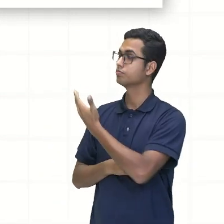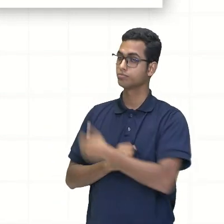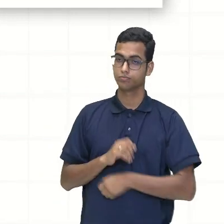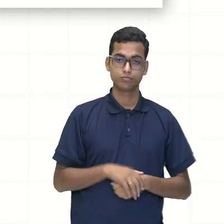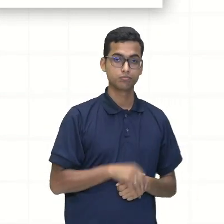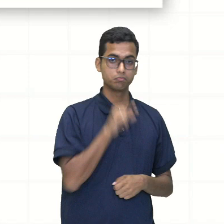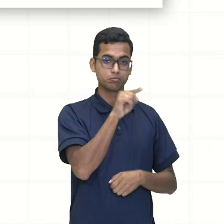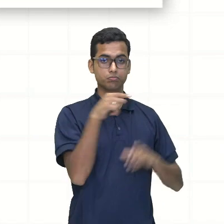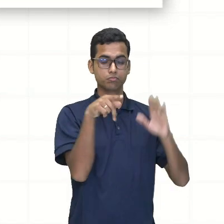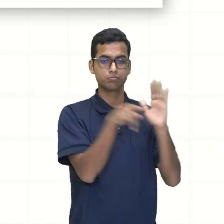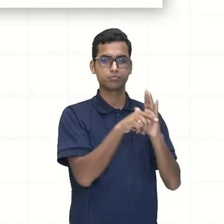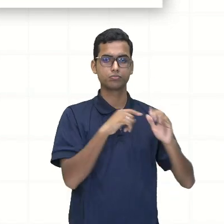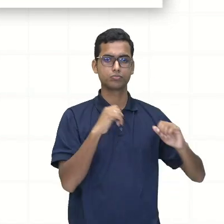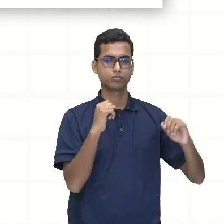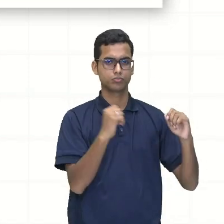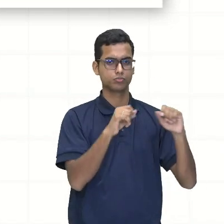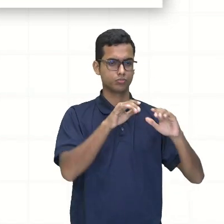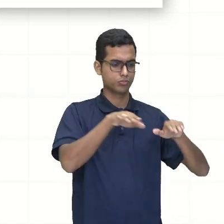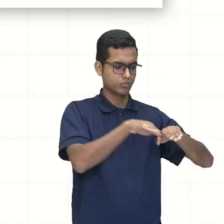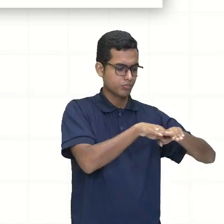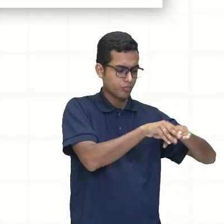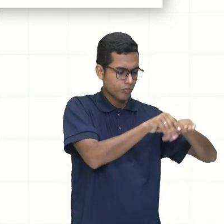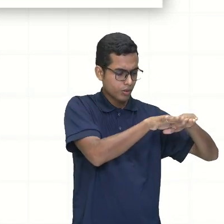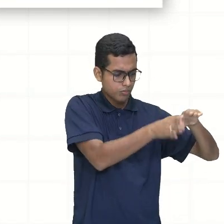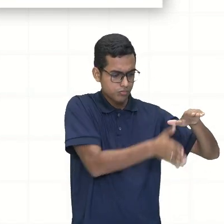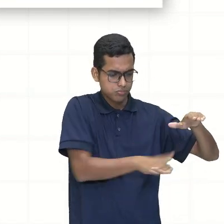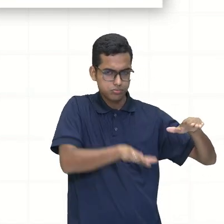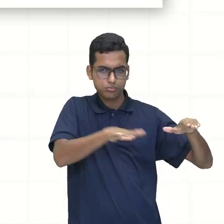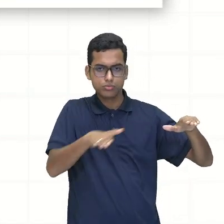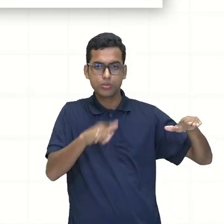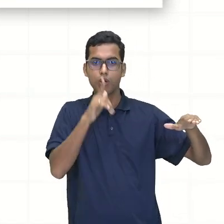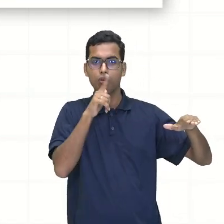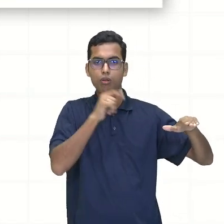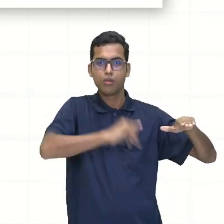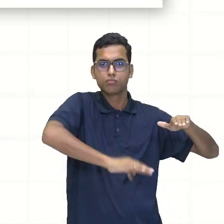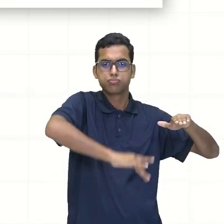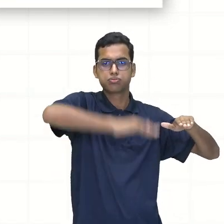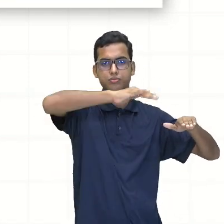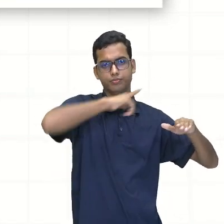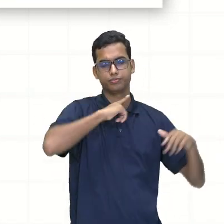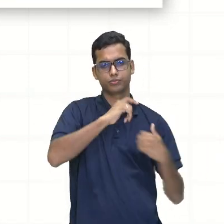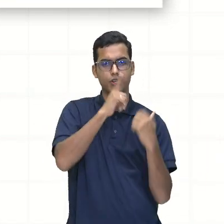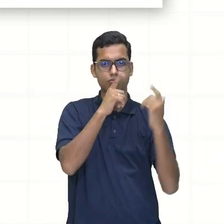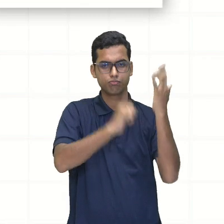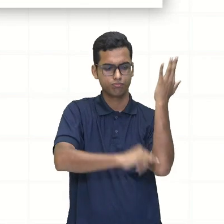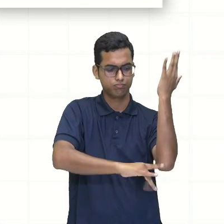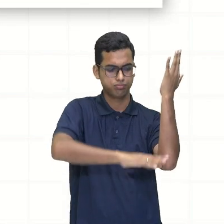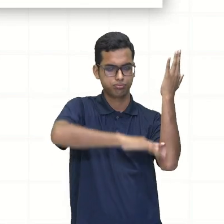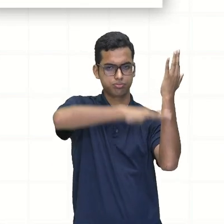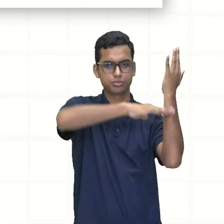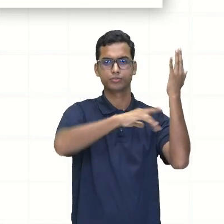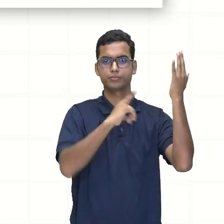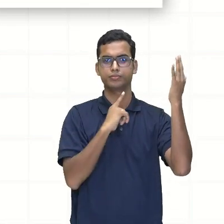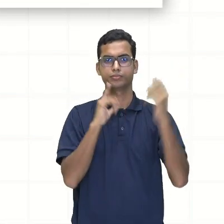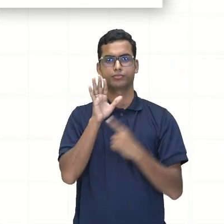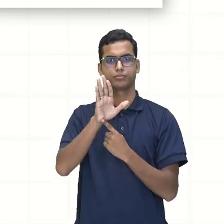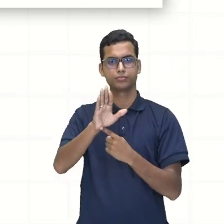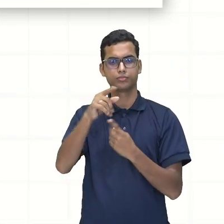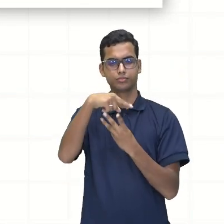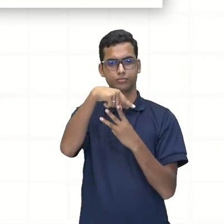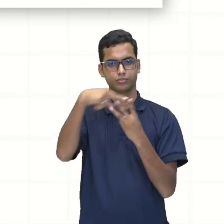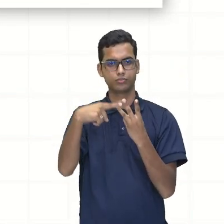caso aqui, o aumento, né, do leito dos rios. Então, nessas imagens aparecem justamente três tipos de